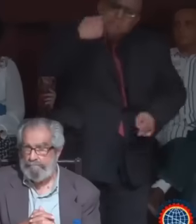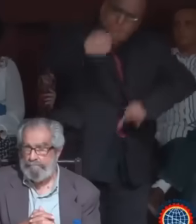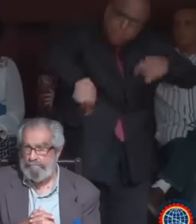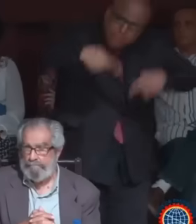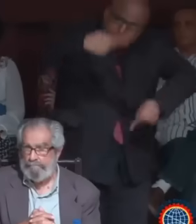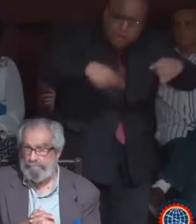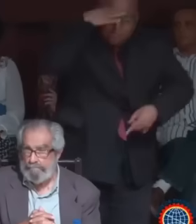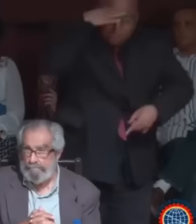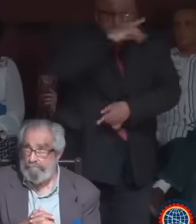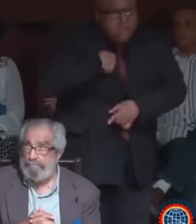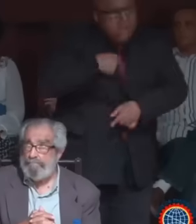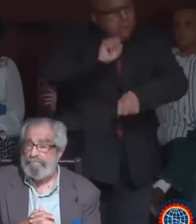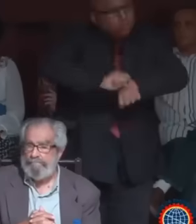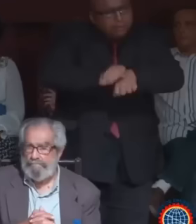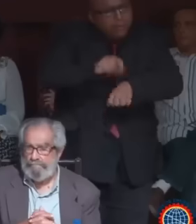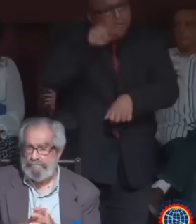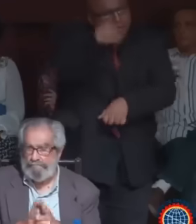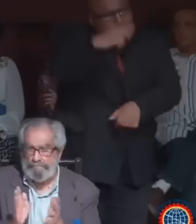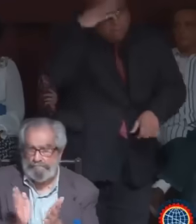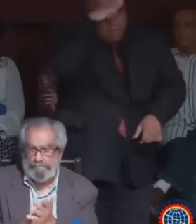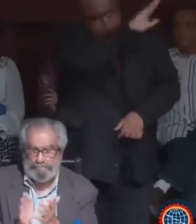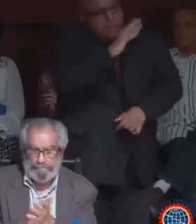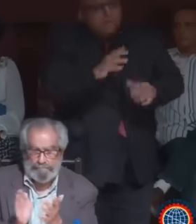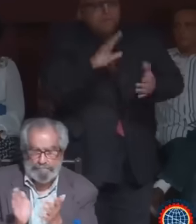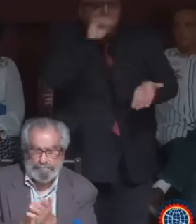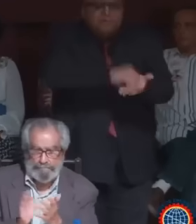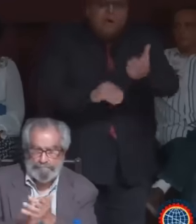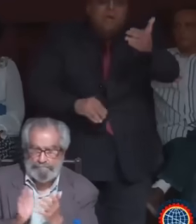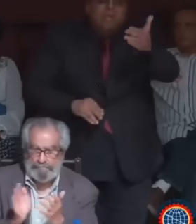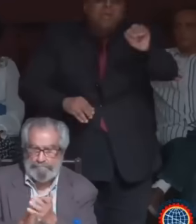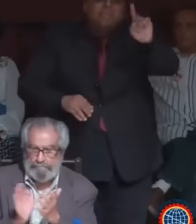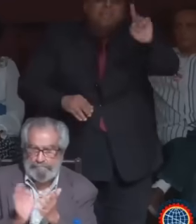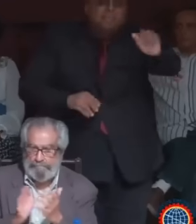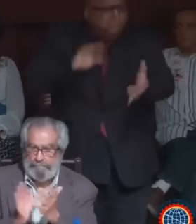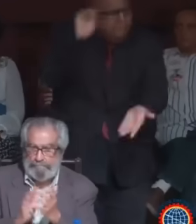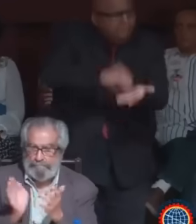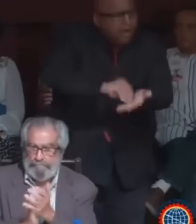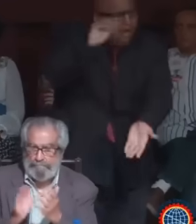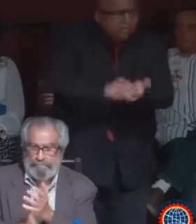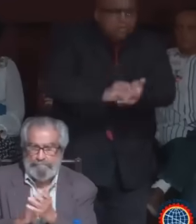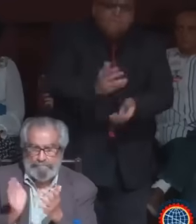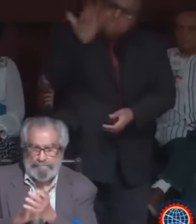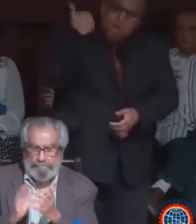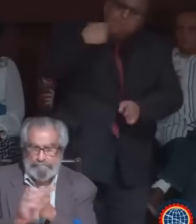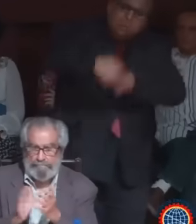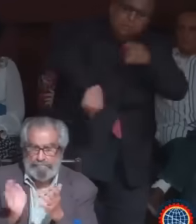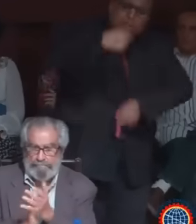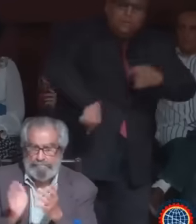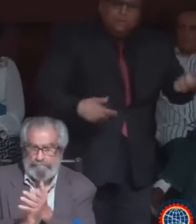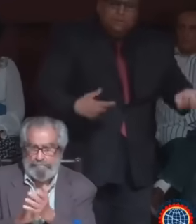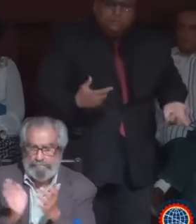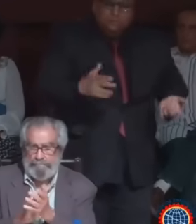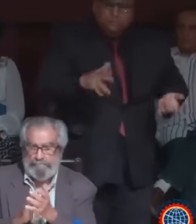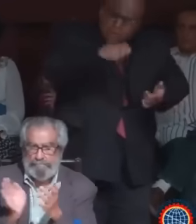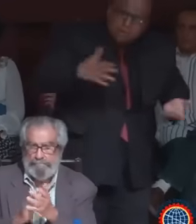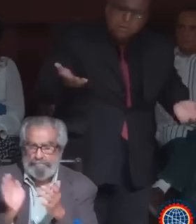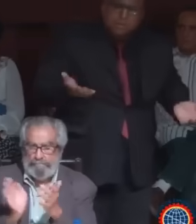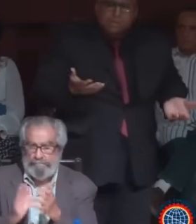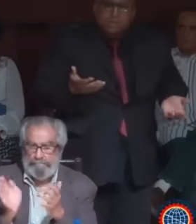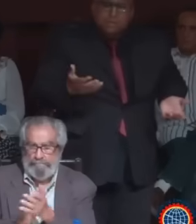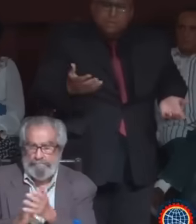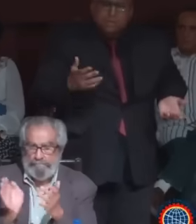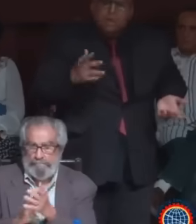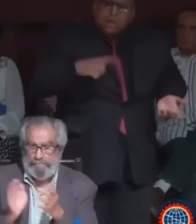Jair. Eu estou disponível. Nós temos ainda 10 dias para debater o país. Nós devemos satisfação